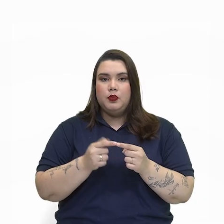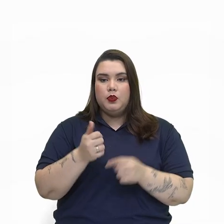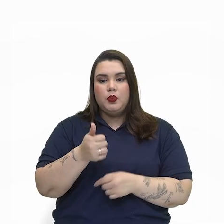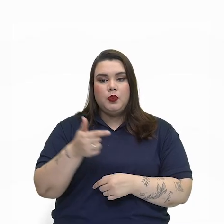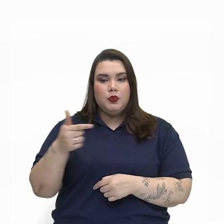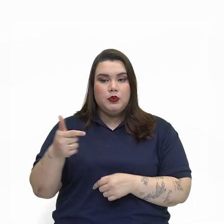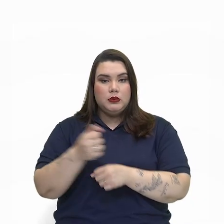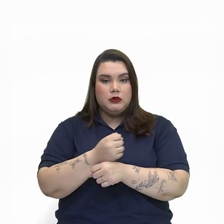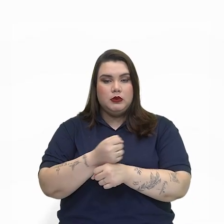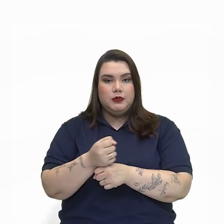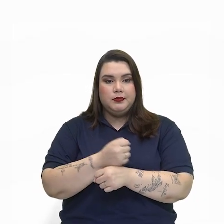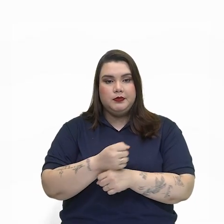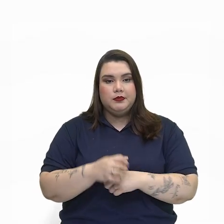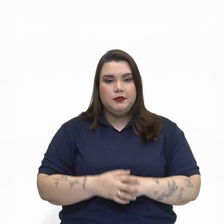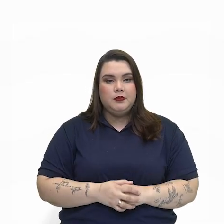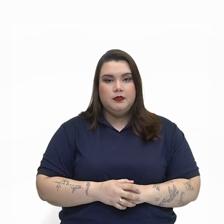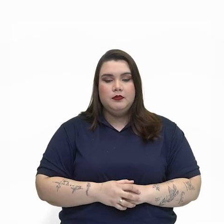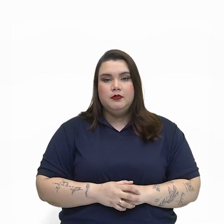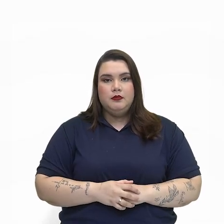12 anos.